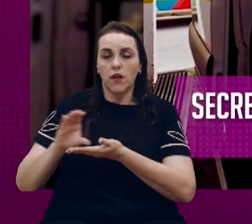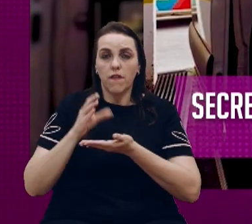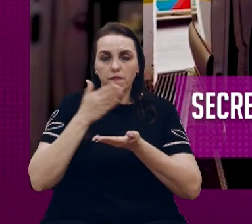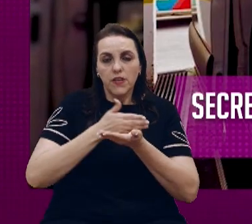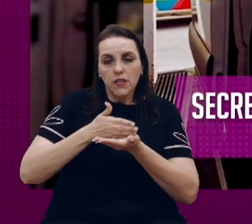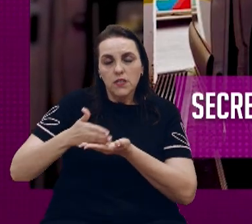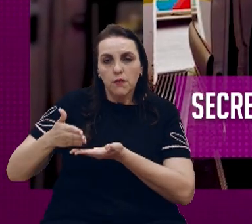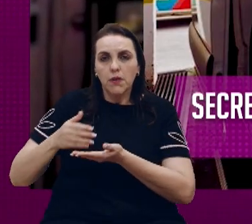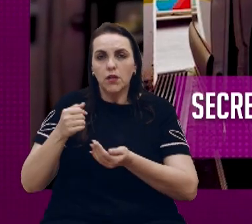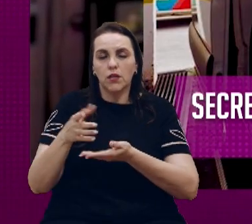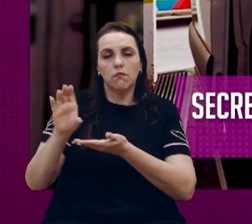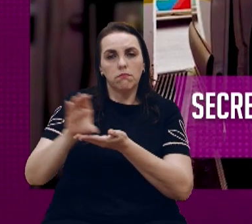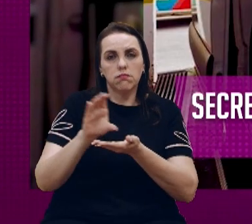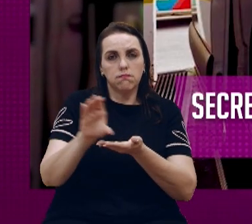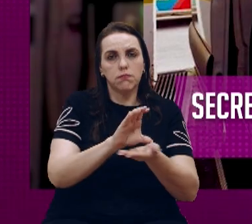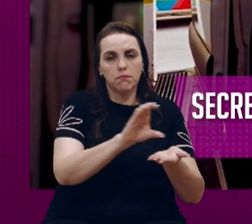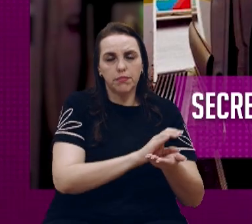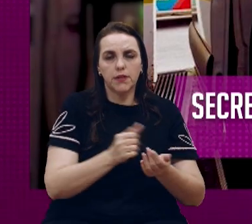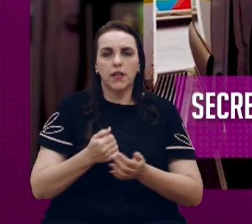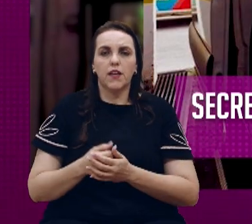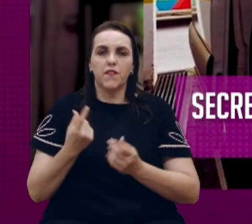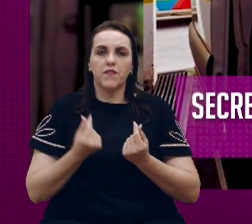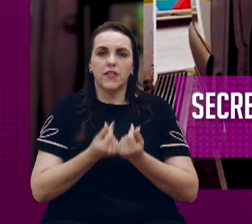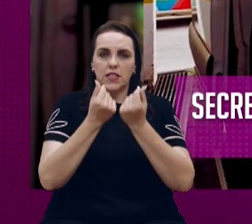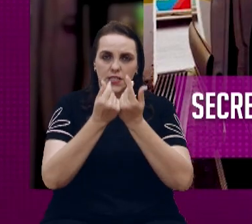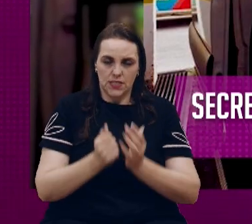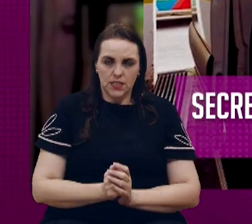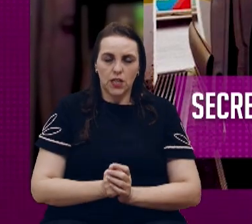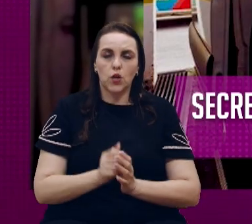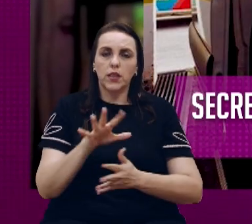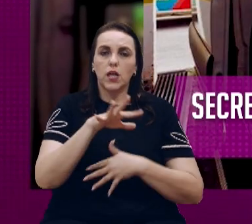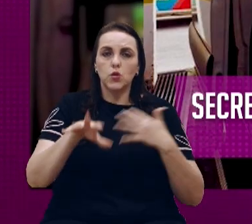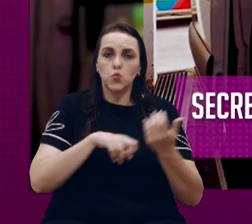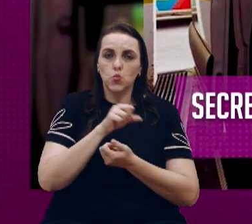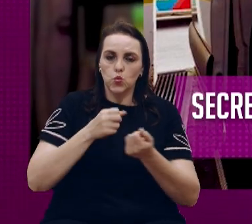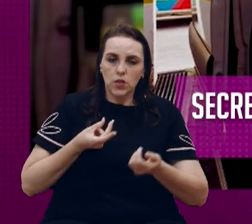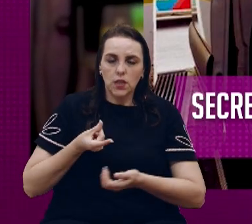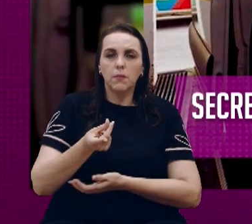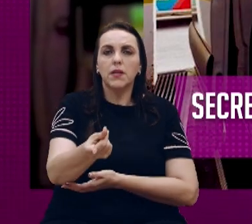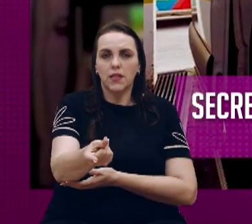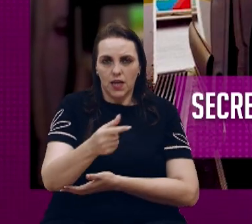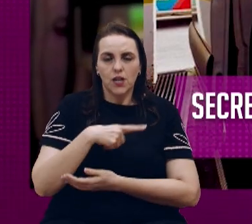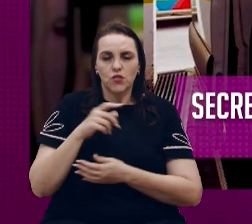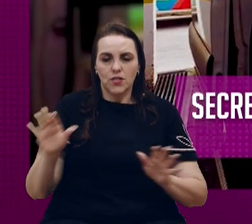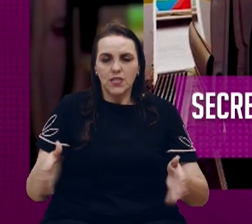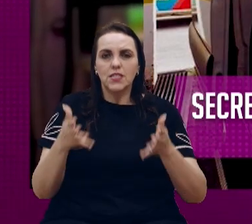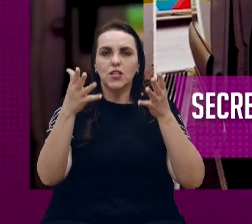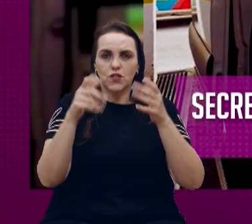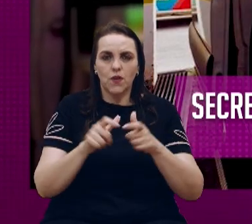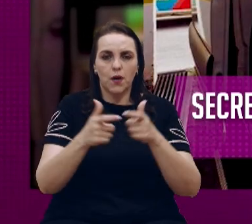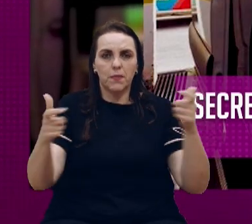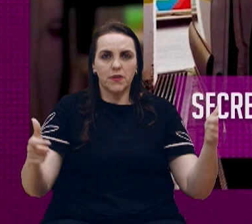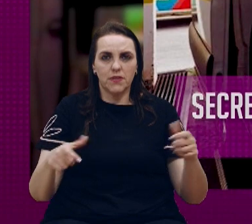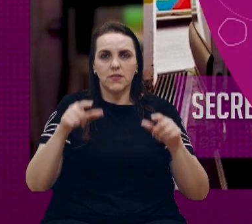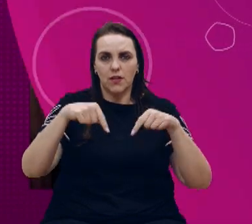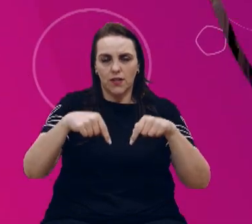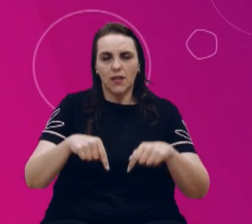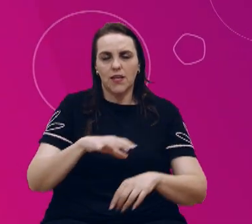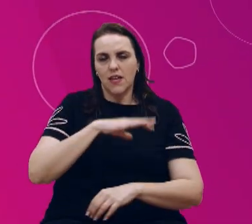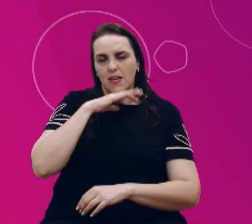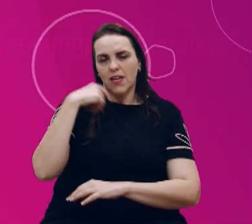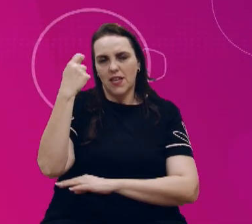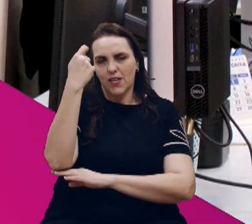avançadas, com repasses financeiros, reforçando a sustentabilidade e incentivando a ampliação do serviço no território do Rio Grande do